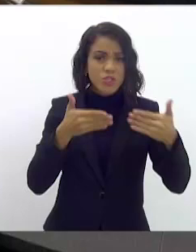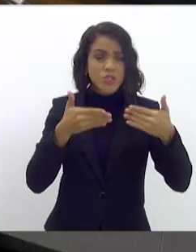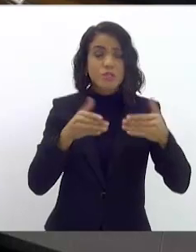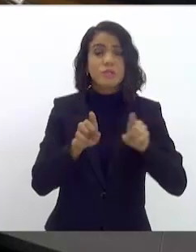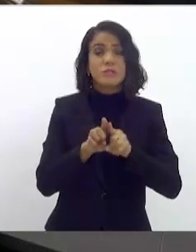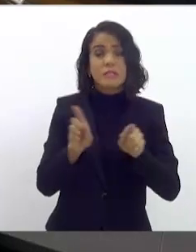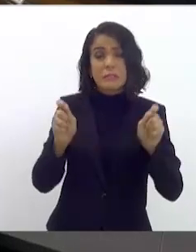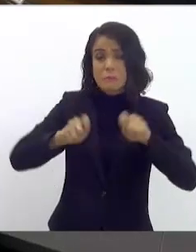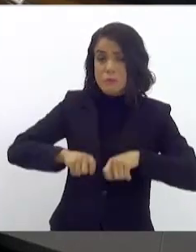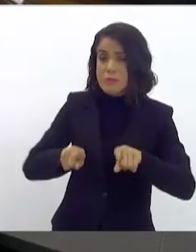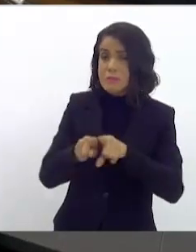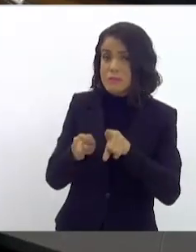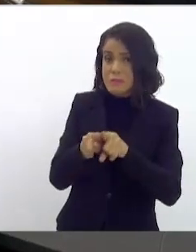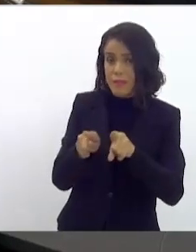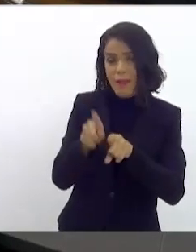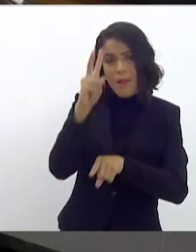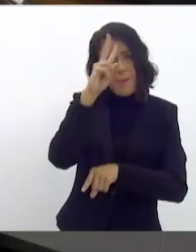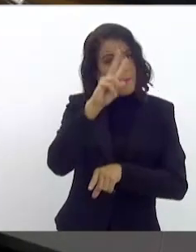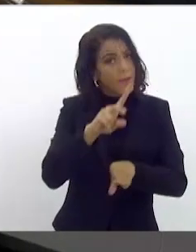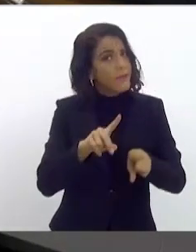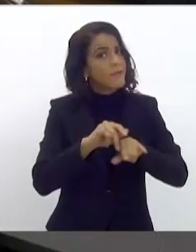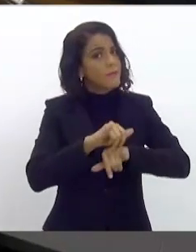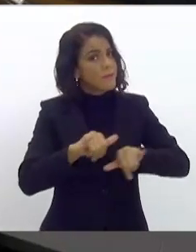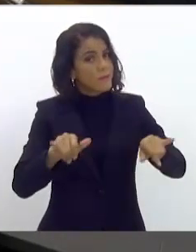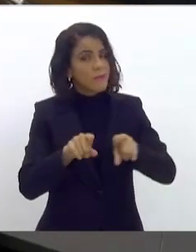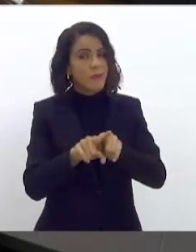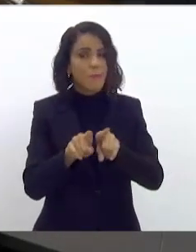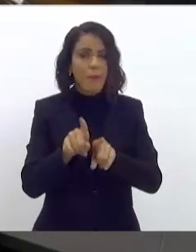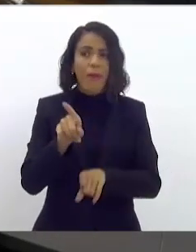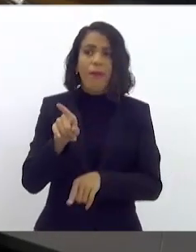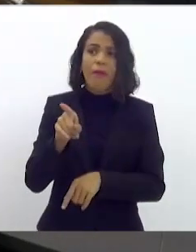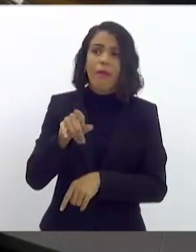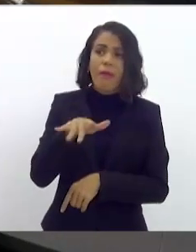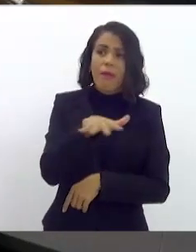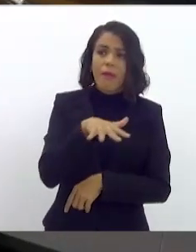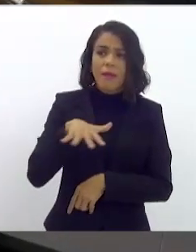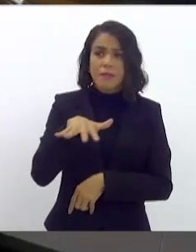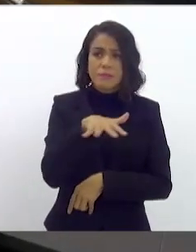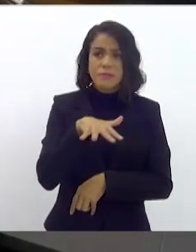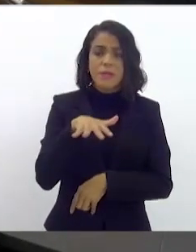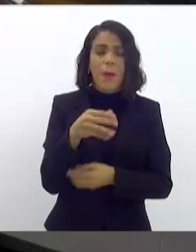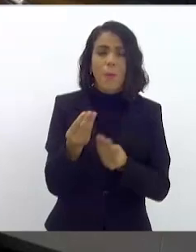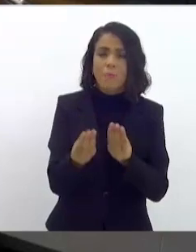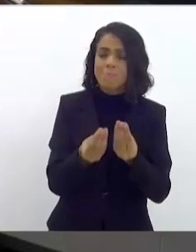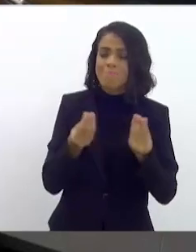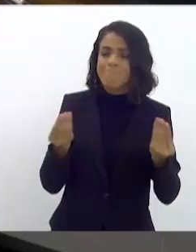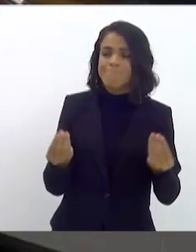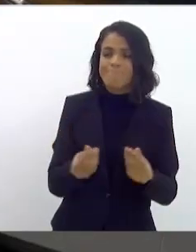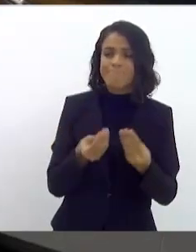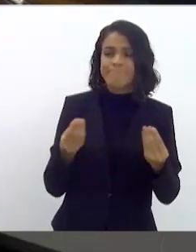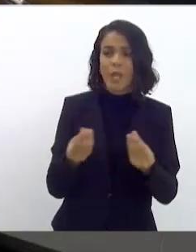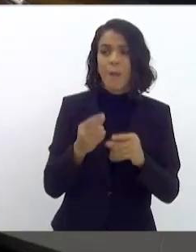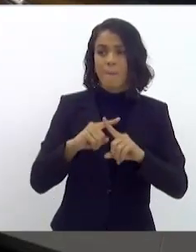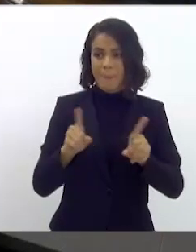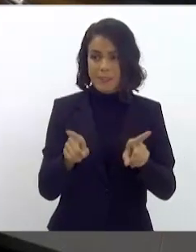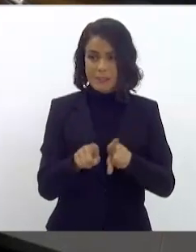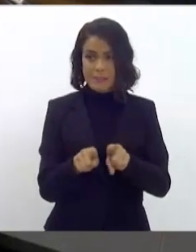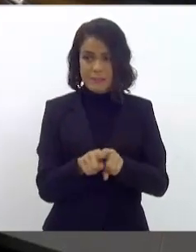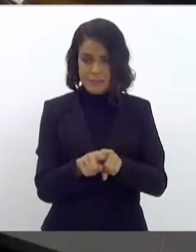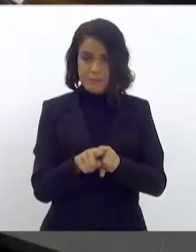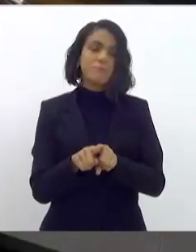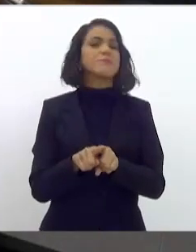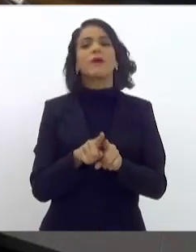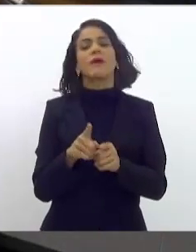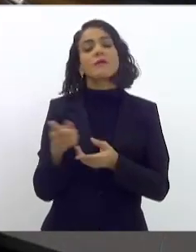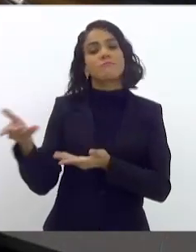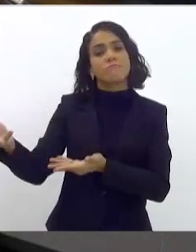nos for possível, lembrando sempre que esse fato é um fato muito sensível, mas trazer aqui alguma